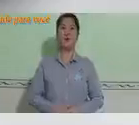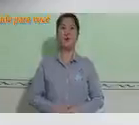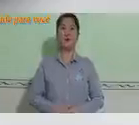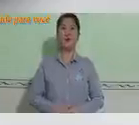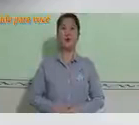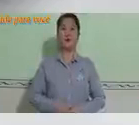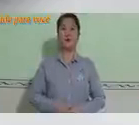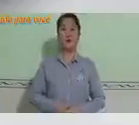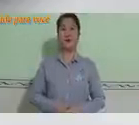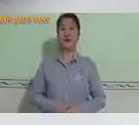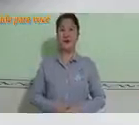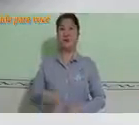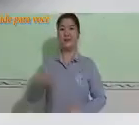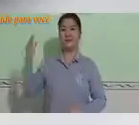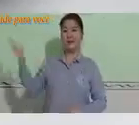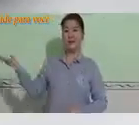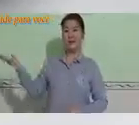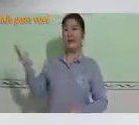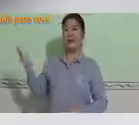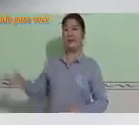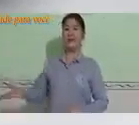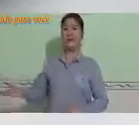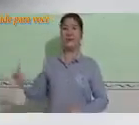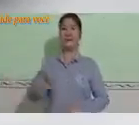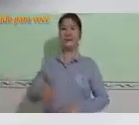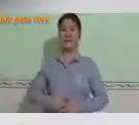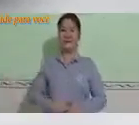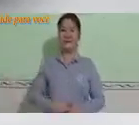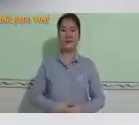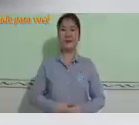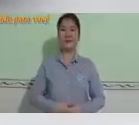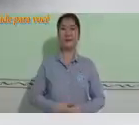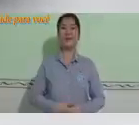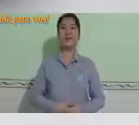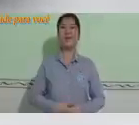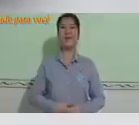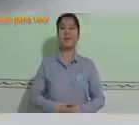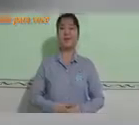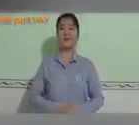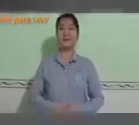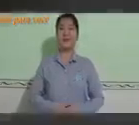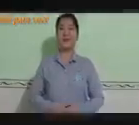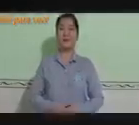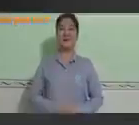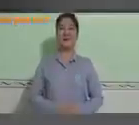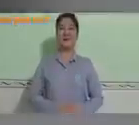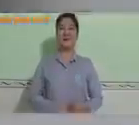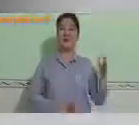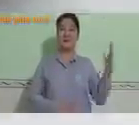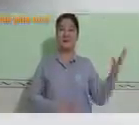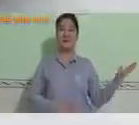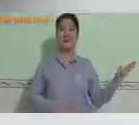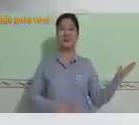O leite materno é o melhor alimento que podes herdar para o bebê. No entanto, existem situações em que não é possível